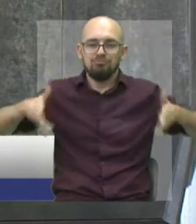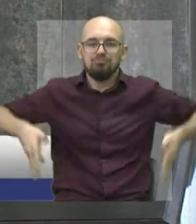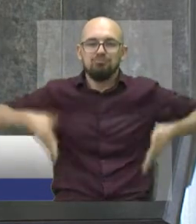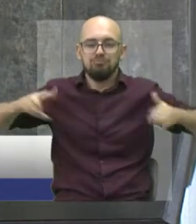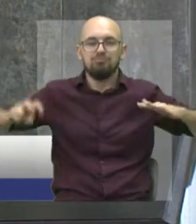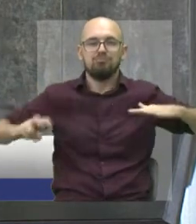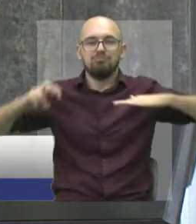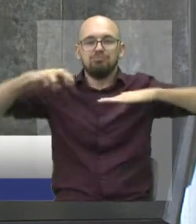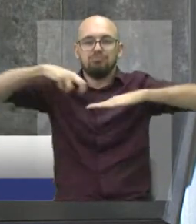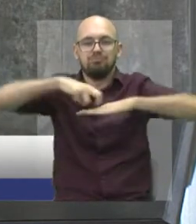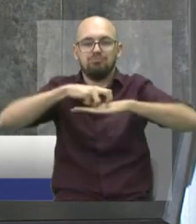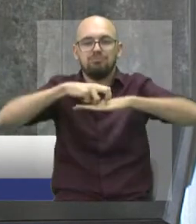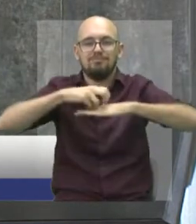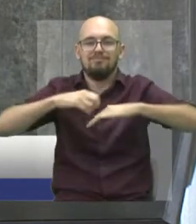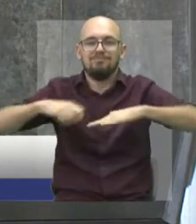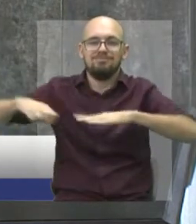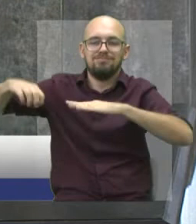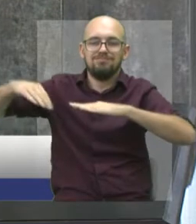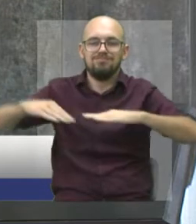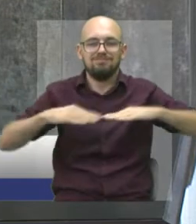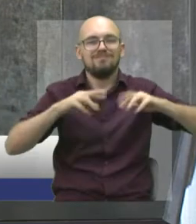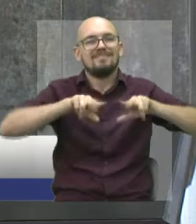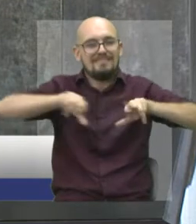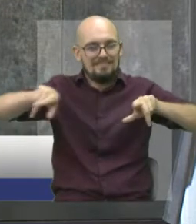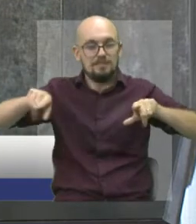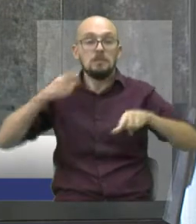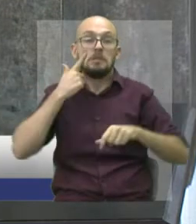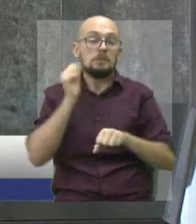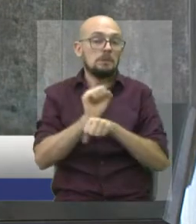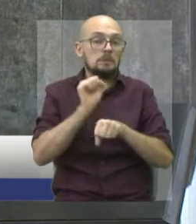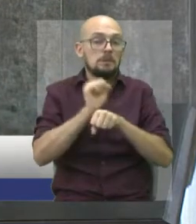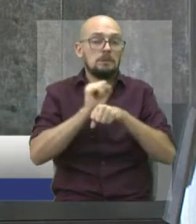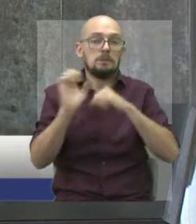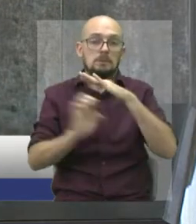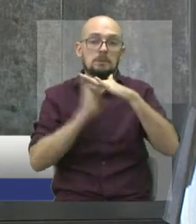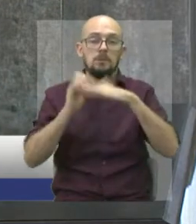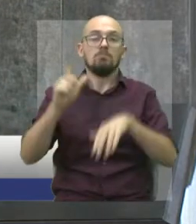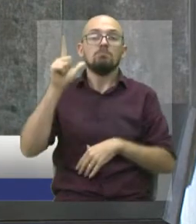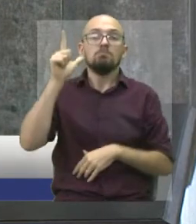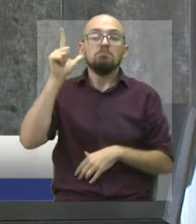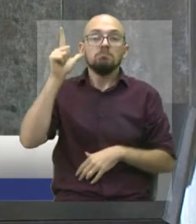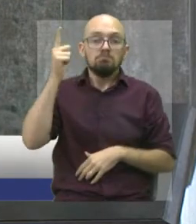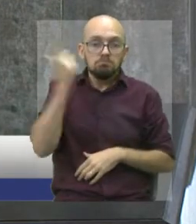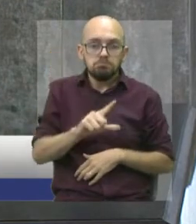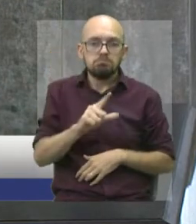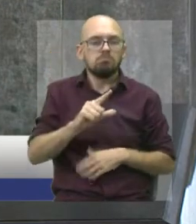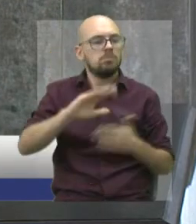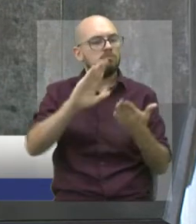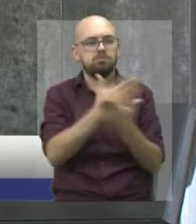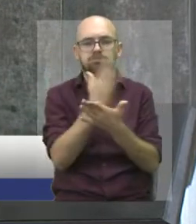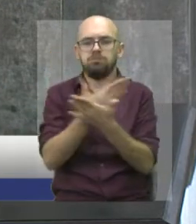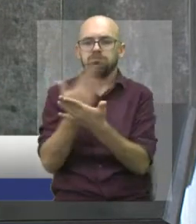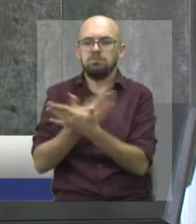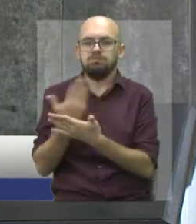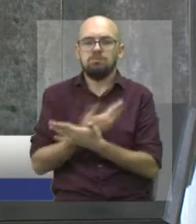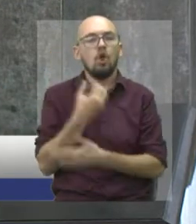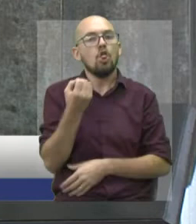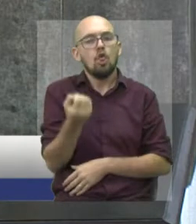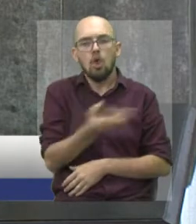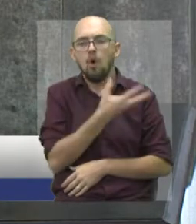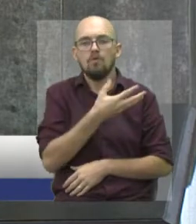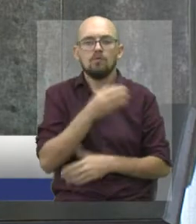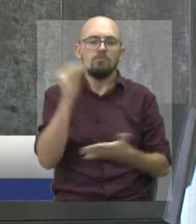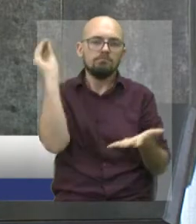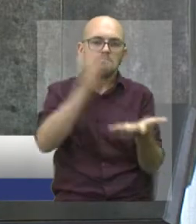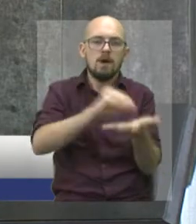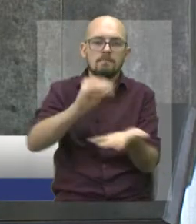do edital de licitação, a empresa que ganhar que possa fazer essa substituição desses parques infantis